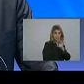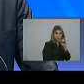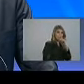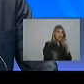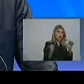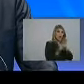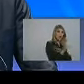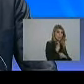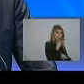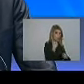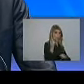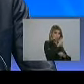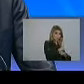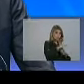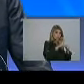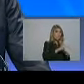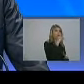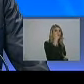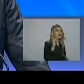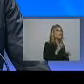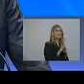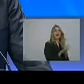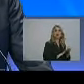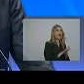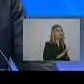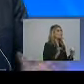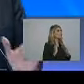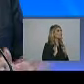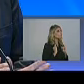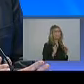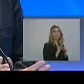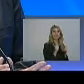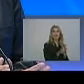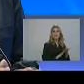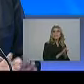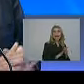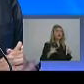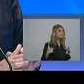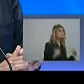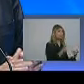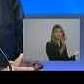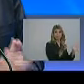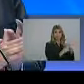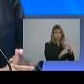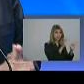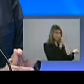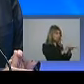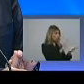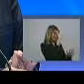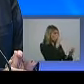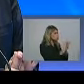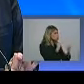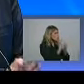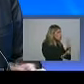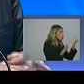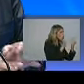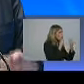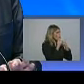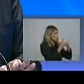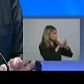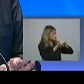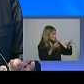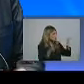no meu lugar simplesmente não fez nada. A verdade, Jandira, nós temos que corrigir racionalização das linhas de ônibus,